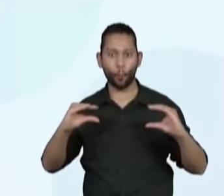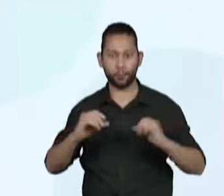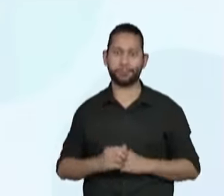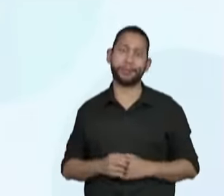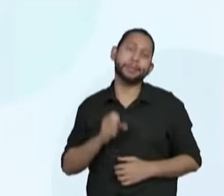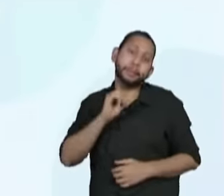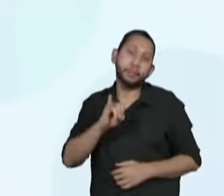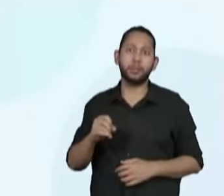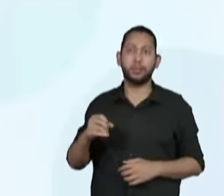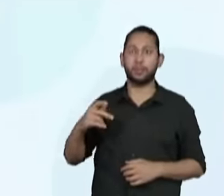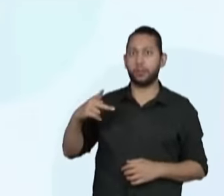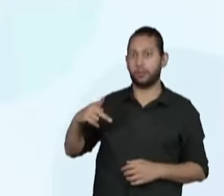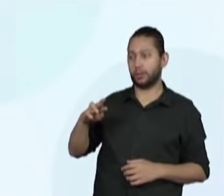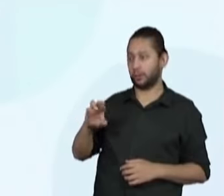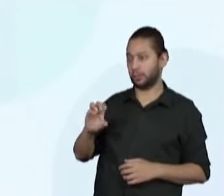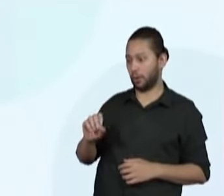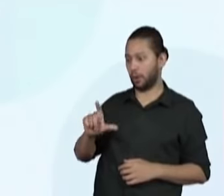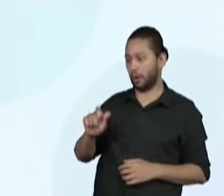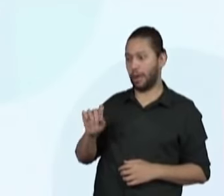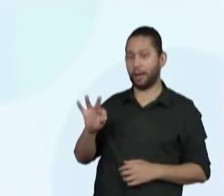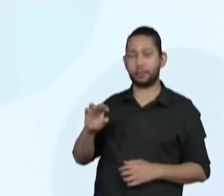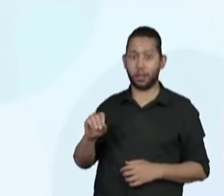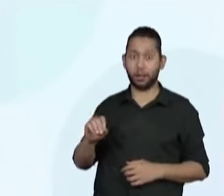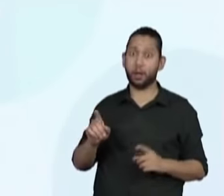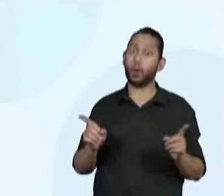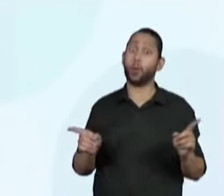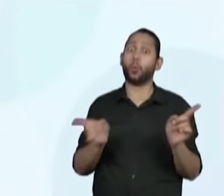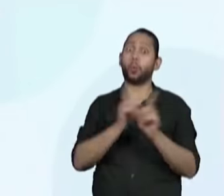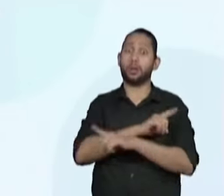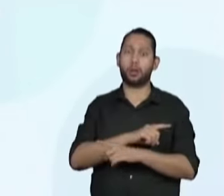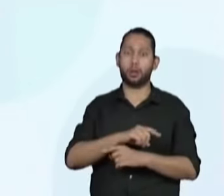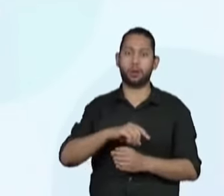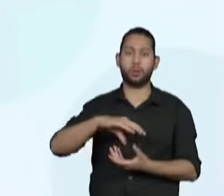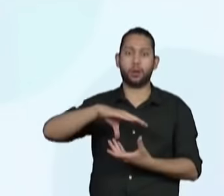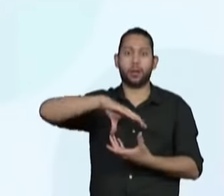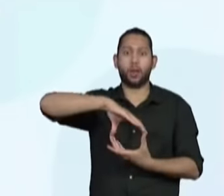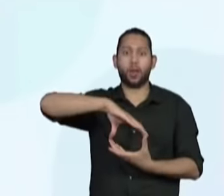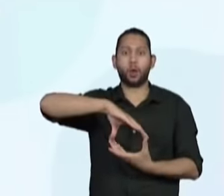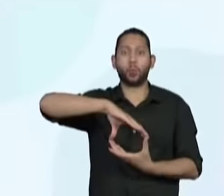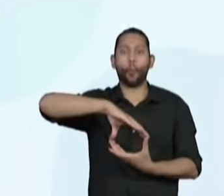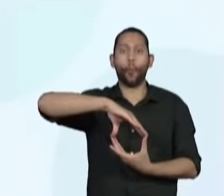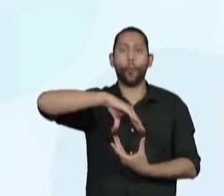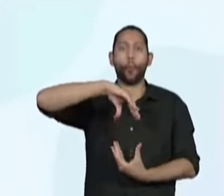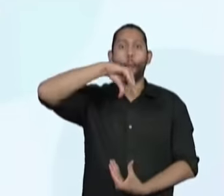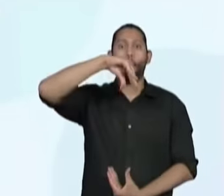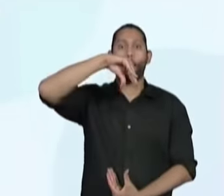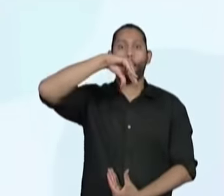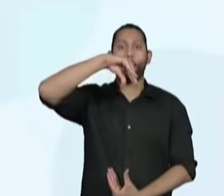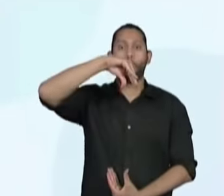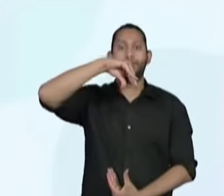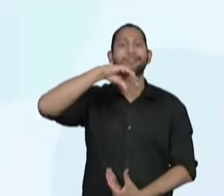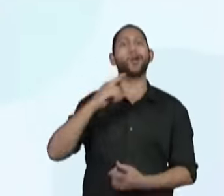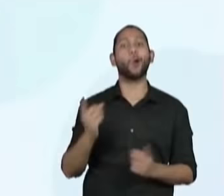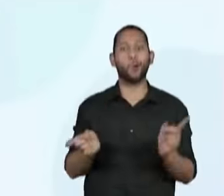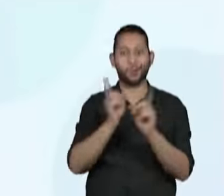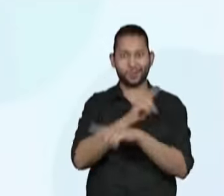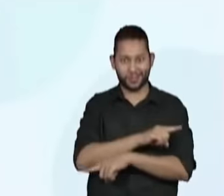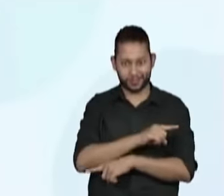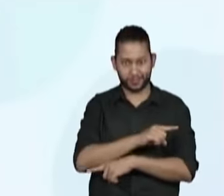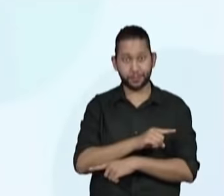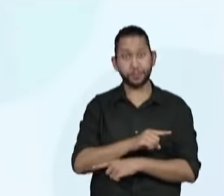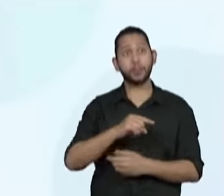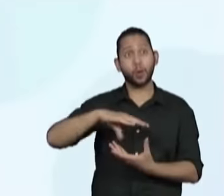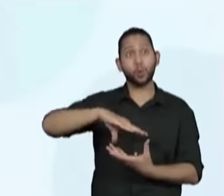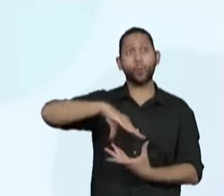se ela fosse prolata, como a professora Márcia explicou para vocês, a gente teria esta elipse desenhada no eixo